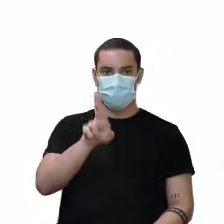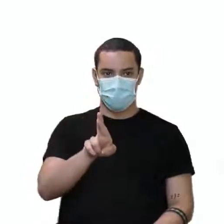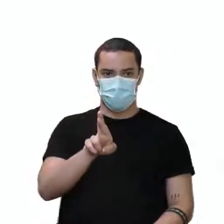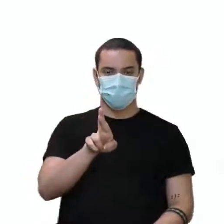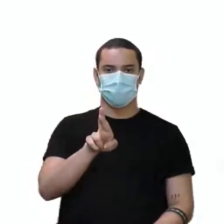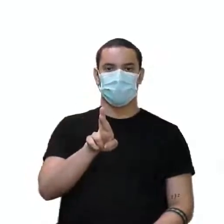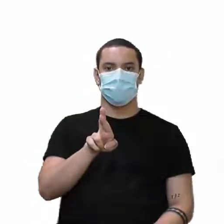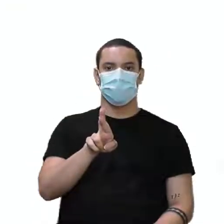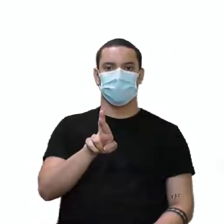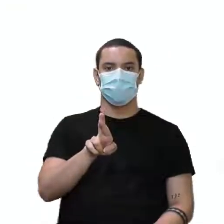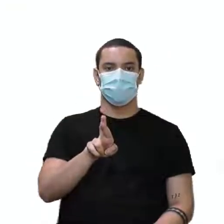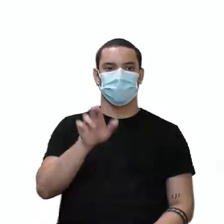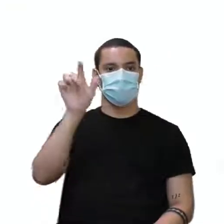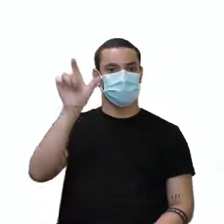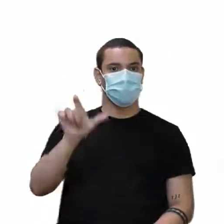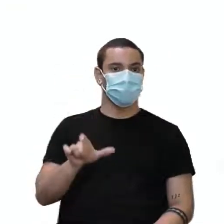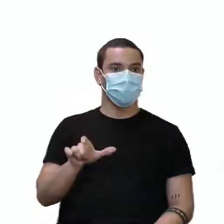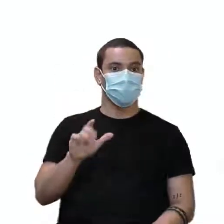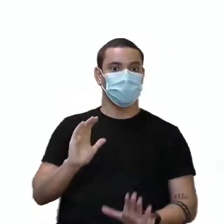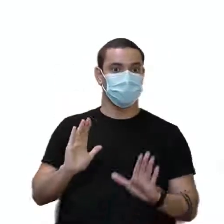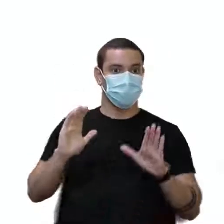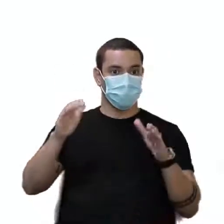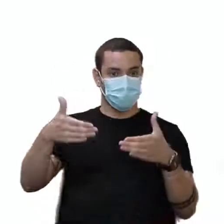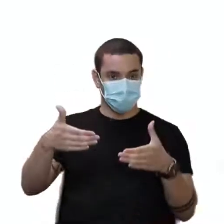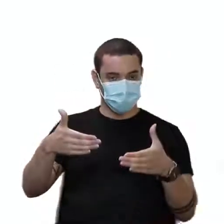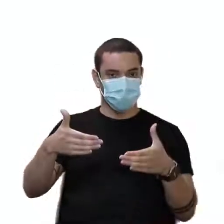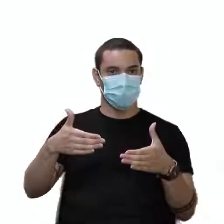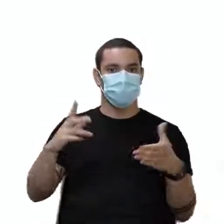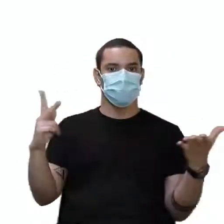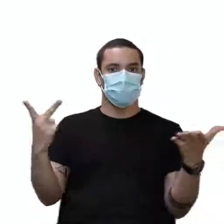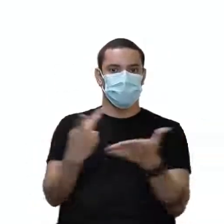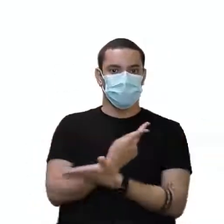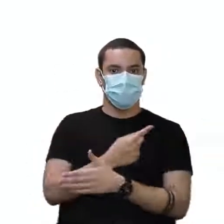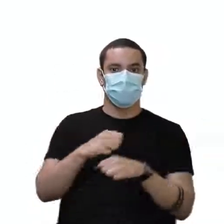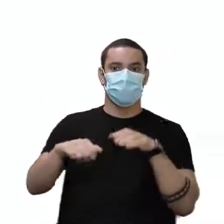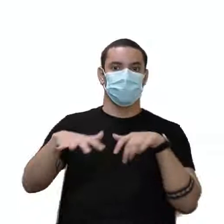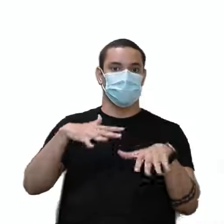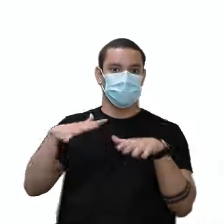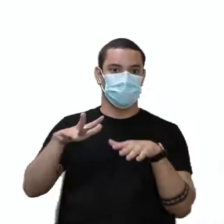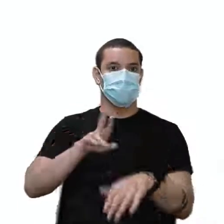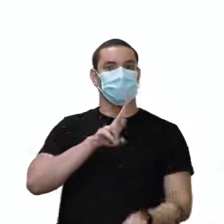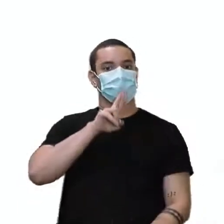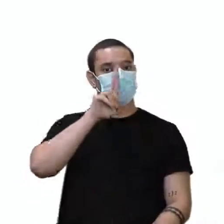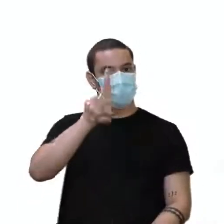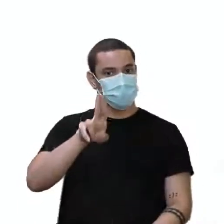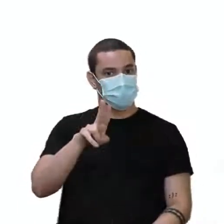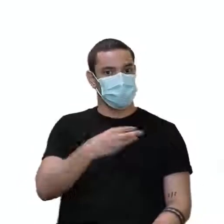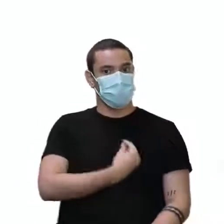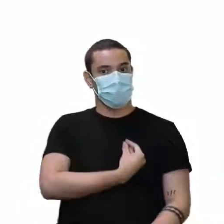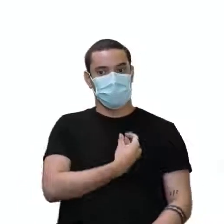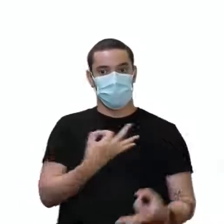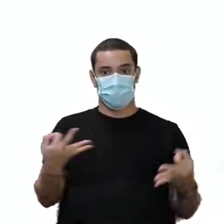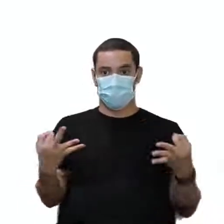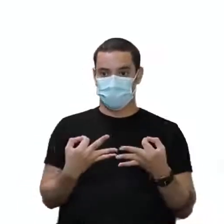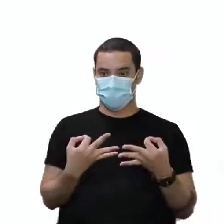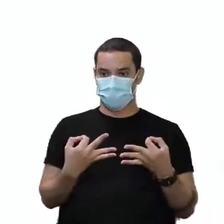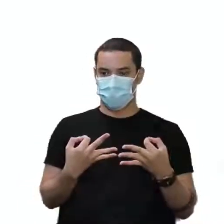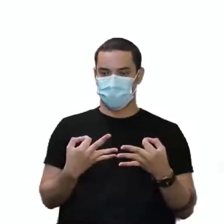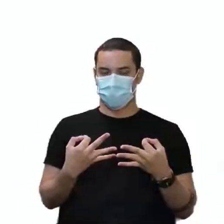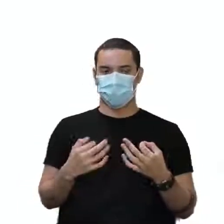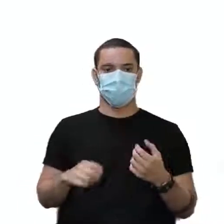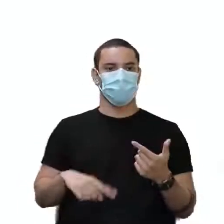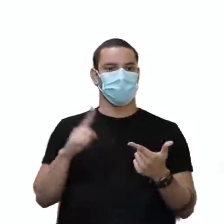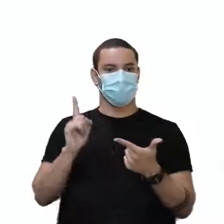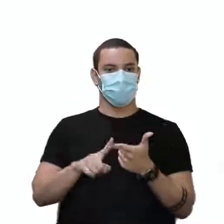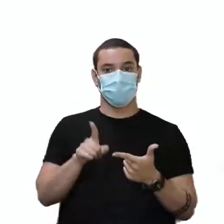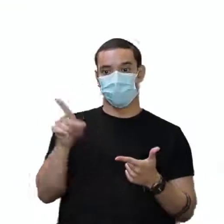Spanish in the past, a pessoa focou no fato, na ação, portanto, respondeu usando o presente perfeito. O tempo não é importante. Já